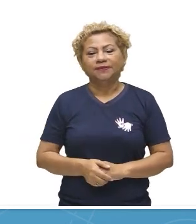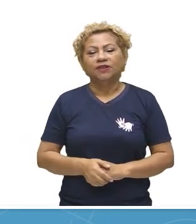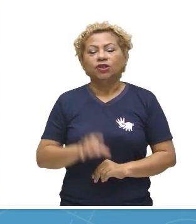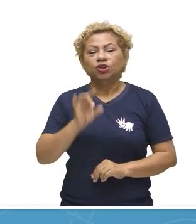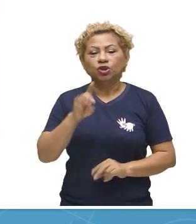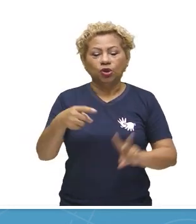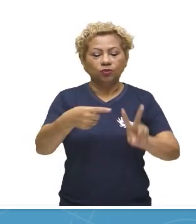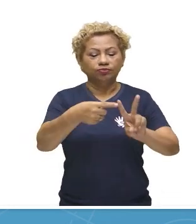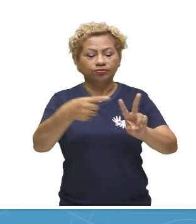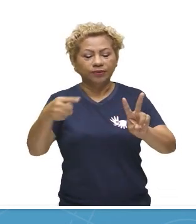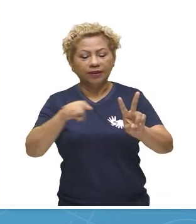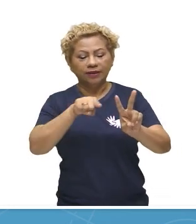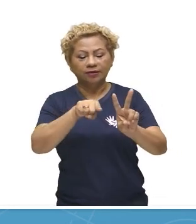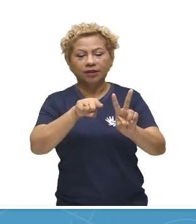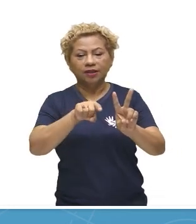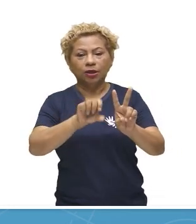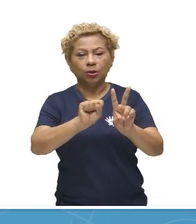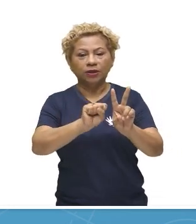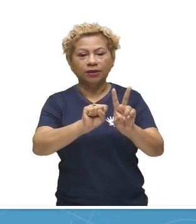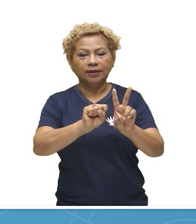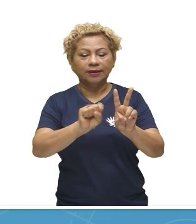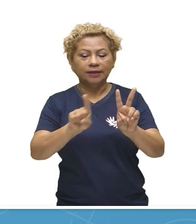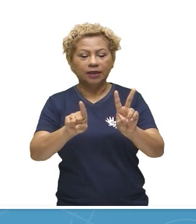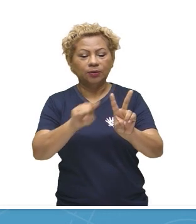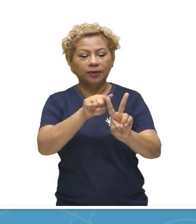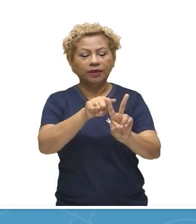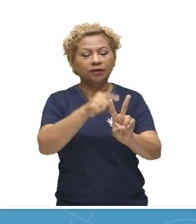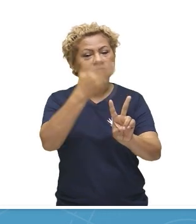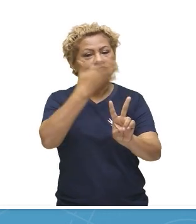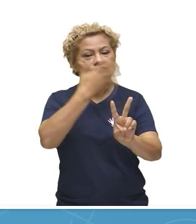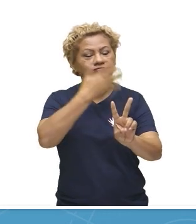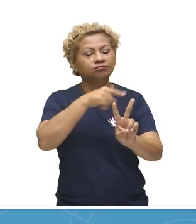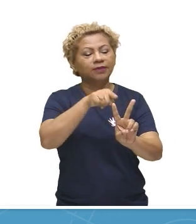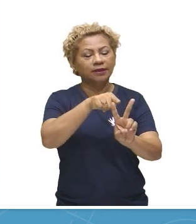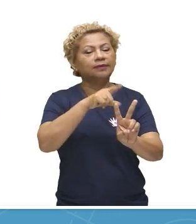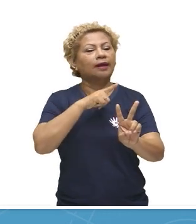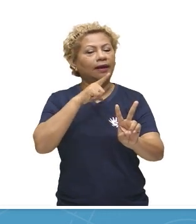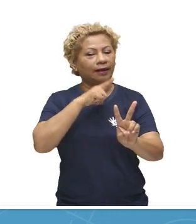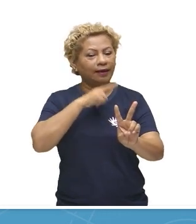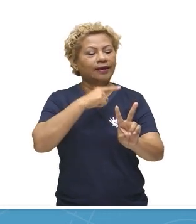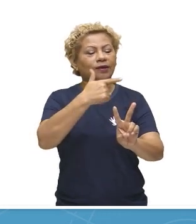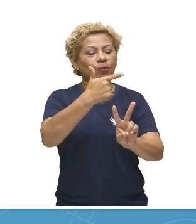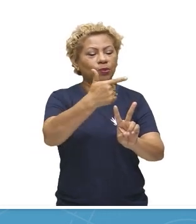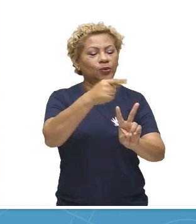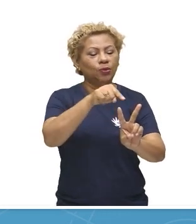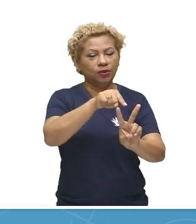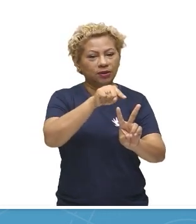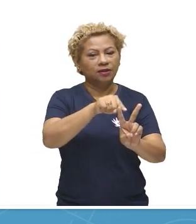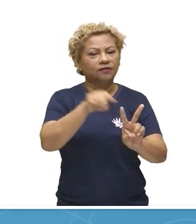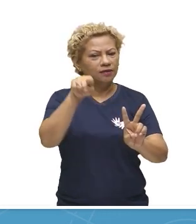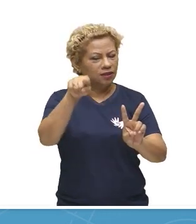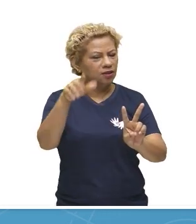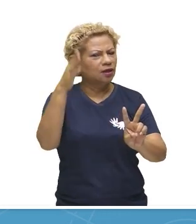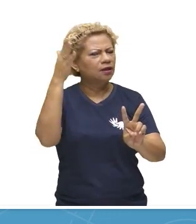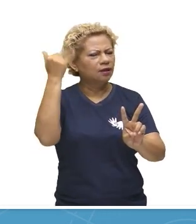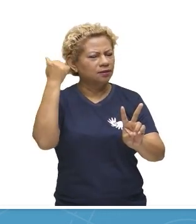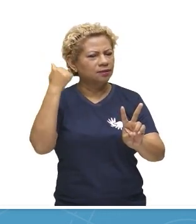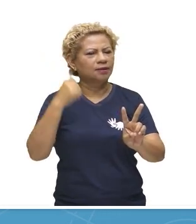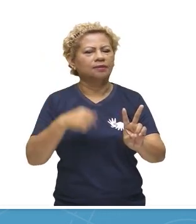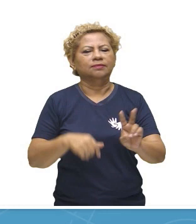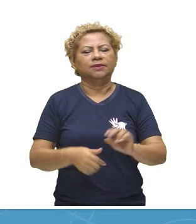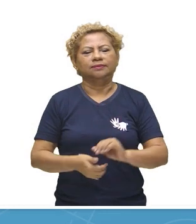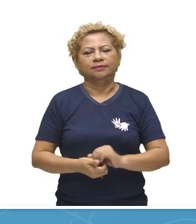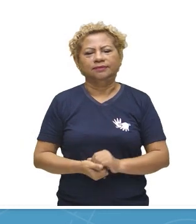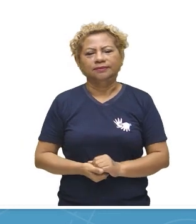Somente visível o radicando, nesse caso aí, 81. Mas você já sabe que a gente está falando aí